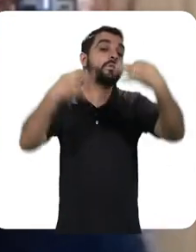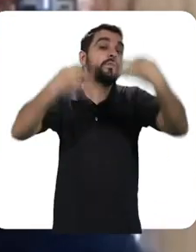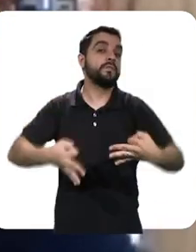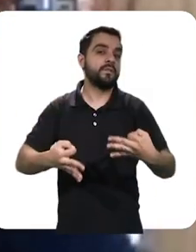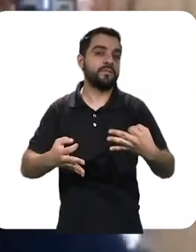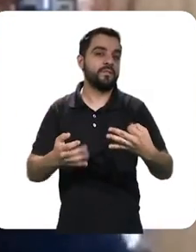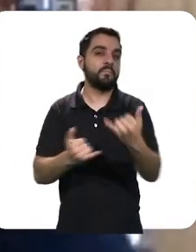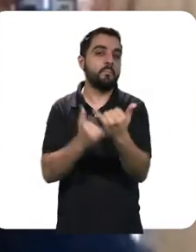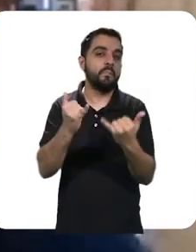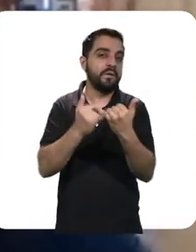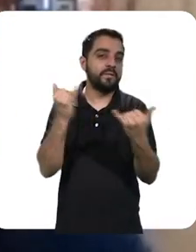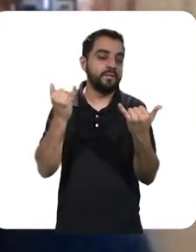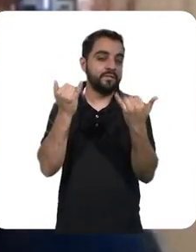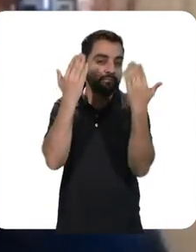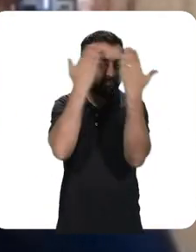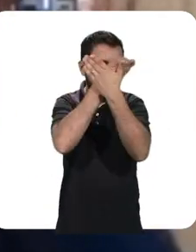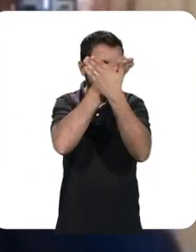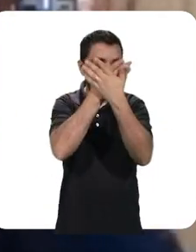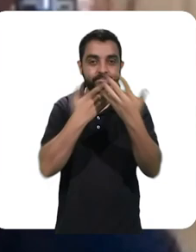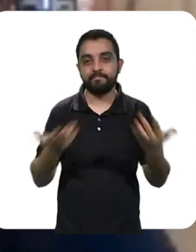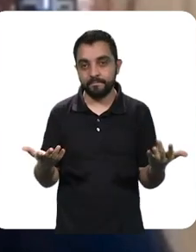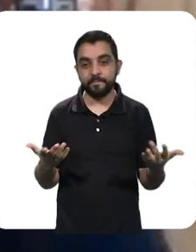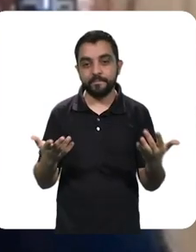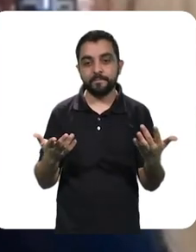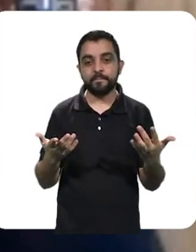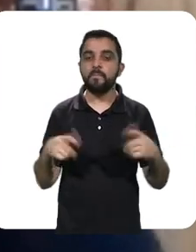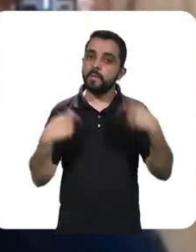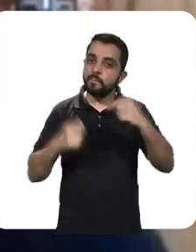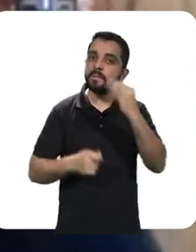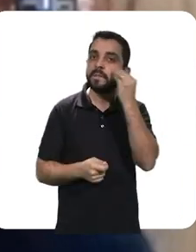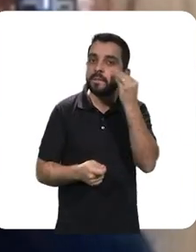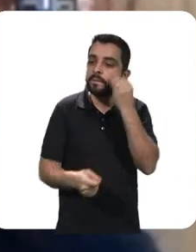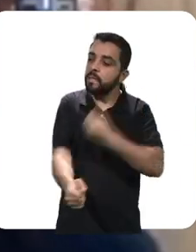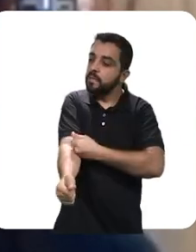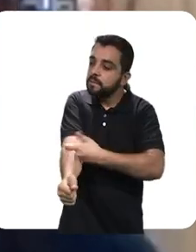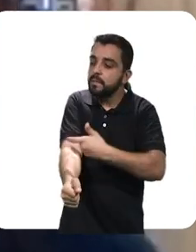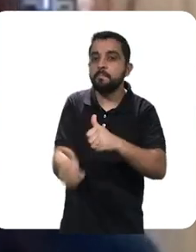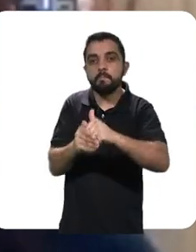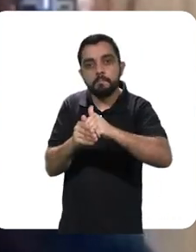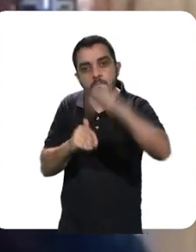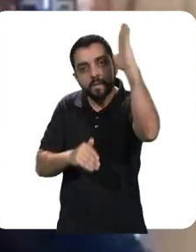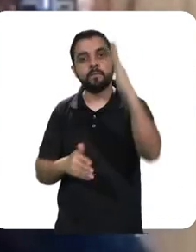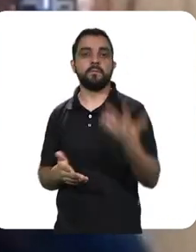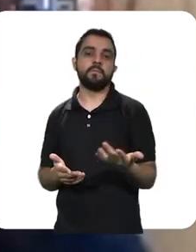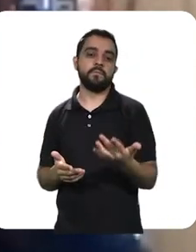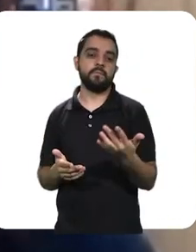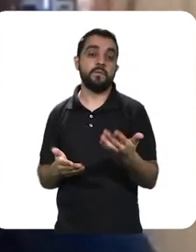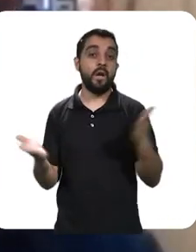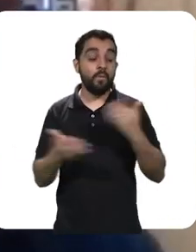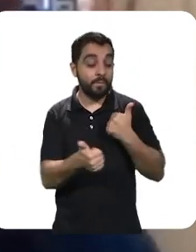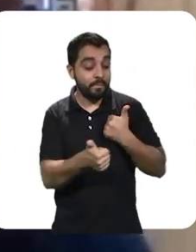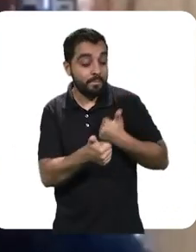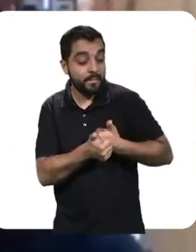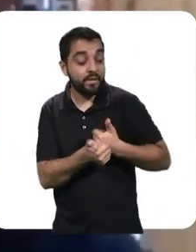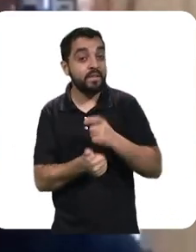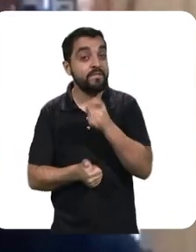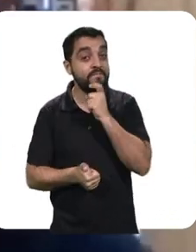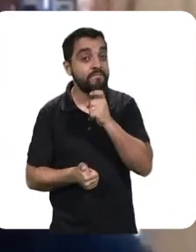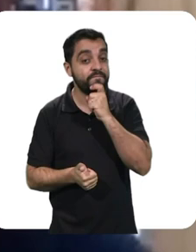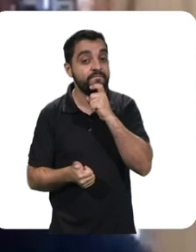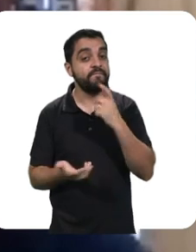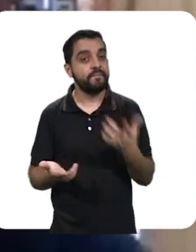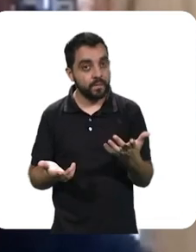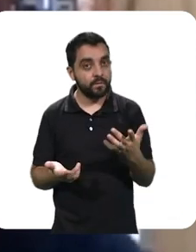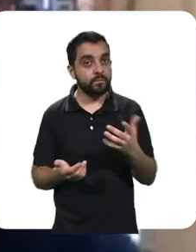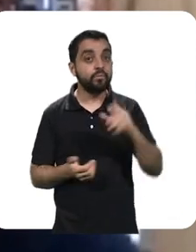bússola, né? Então a gente precisa passar a testar mais. Nós estamos entrando no outono e inverno, isso é muito marcante no sul